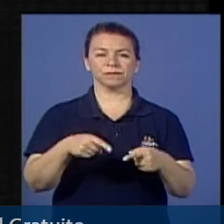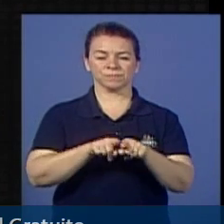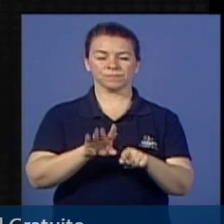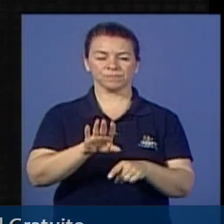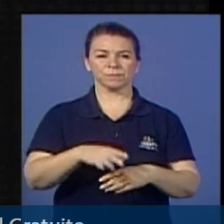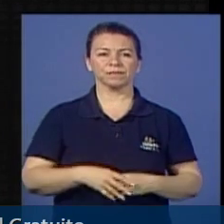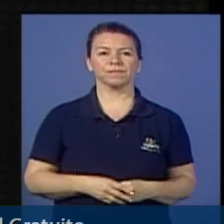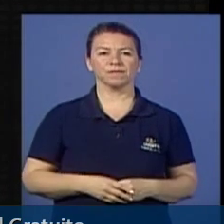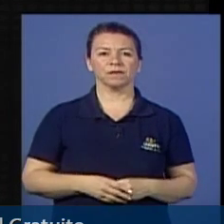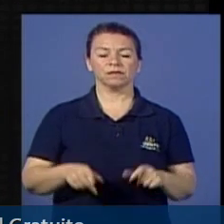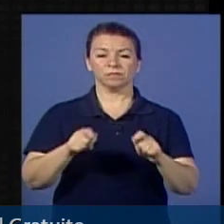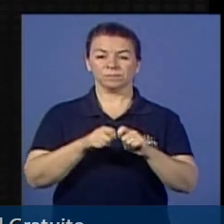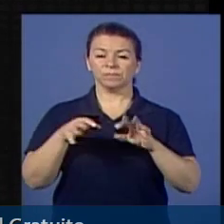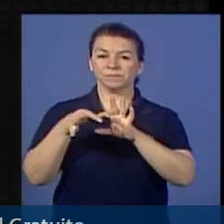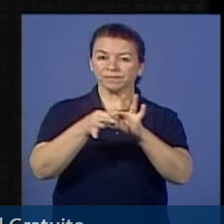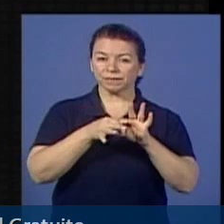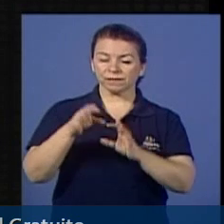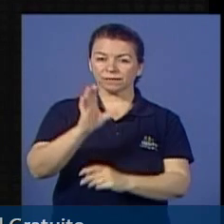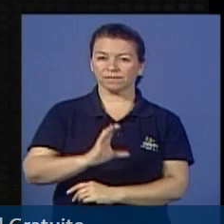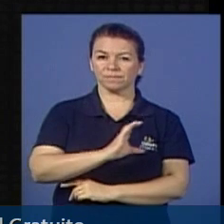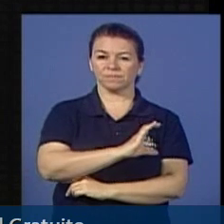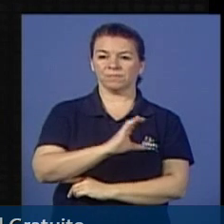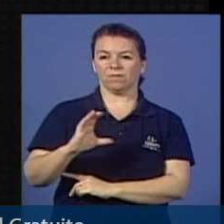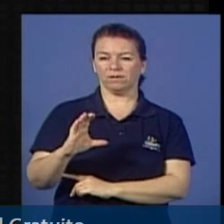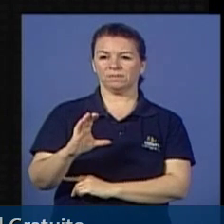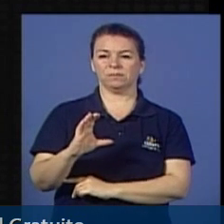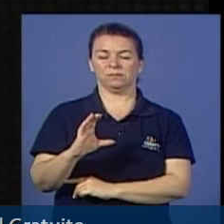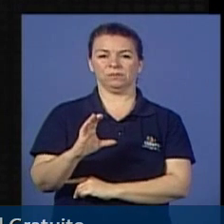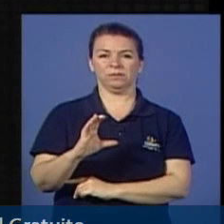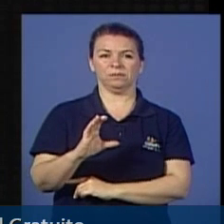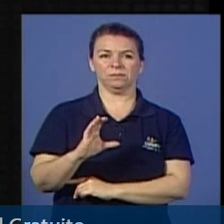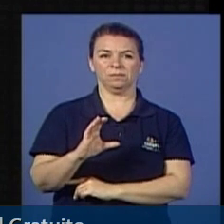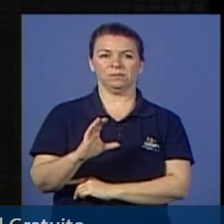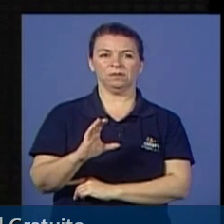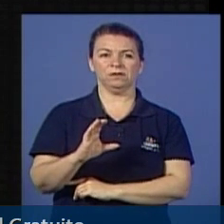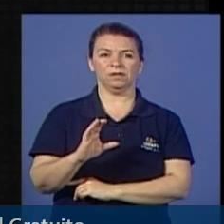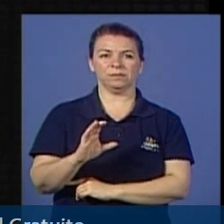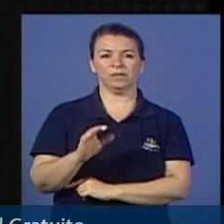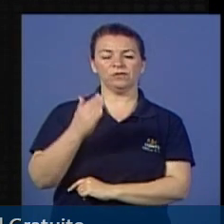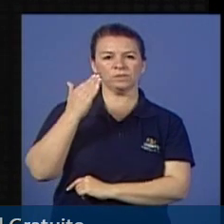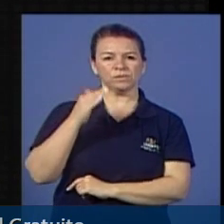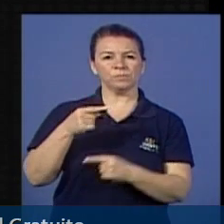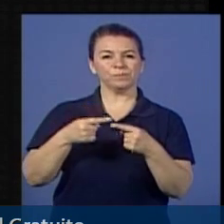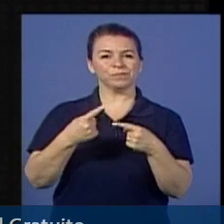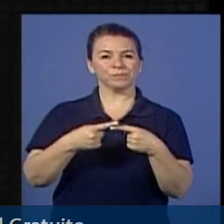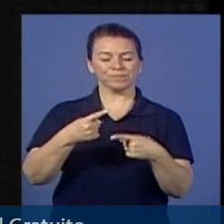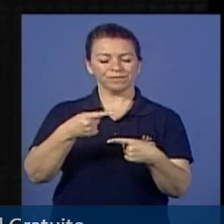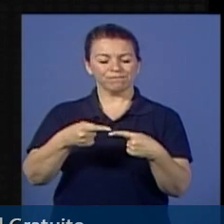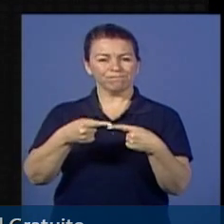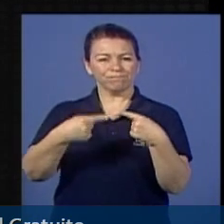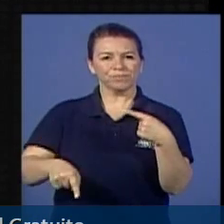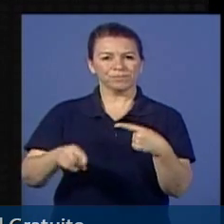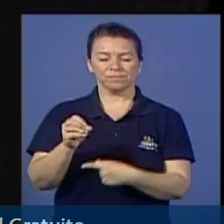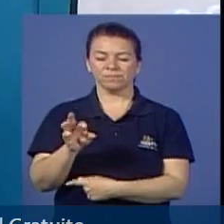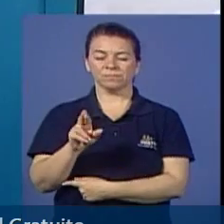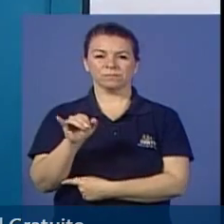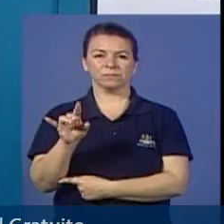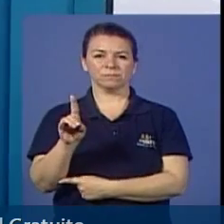Aí, repazer a unidade cristã rompida com o cisma do Oriente. O que o Papa queria?